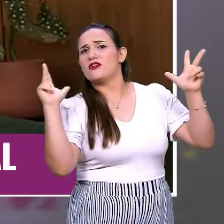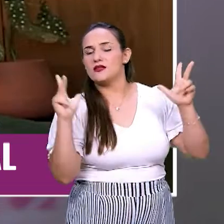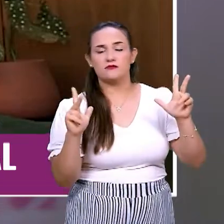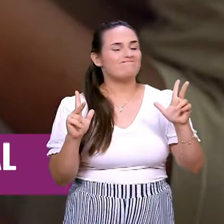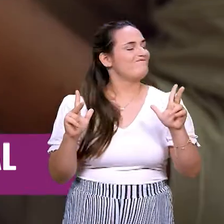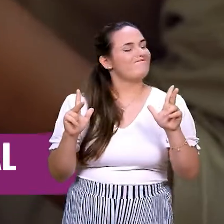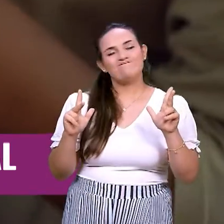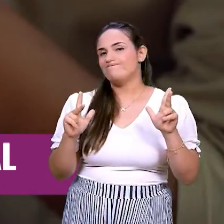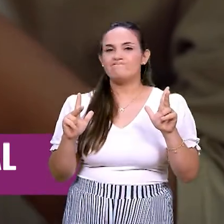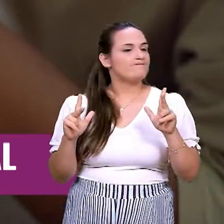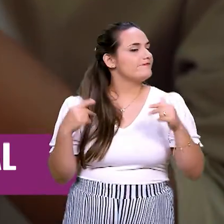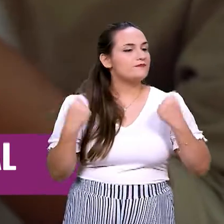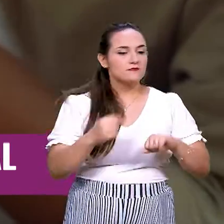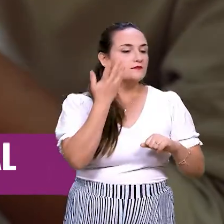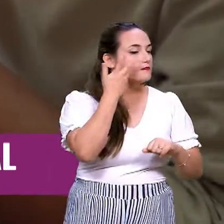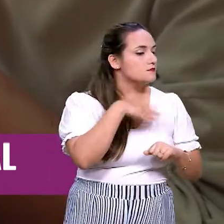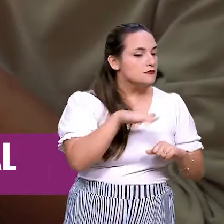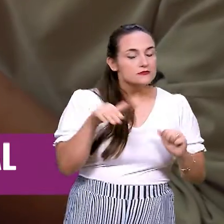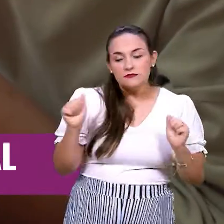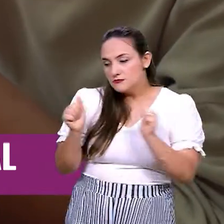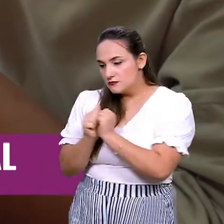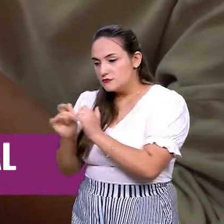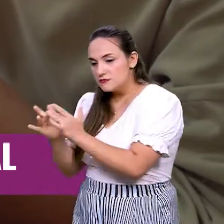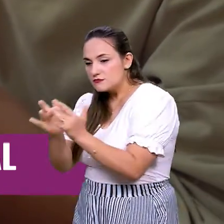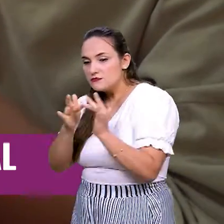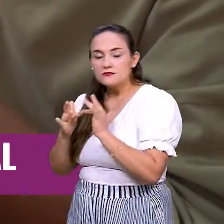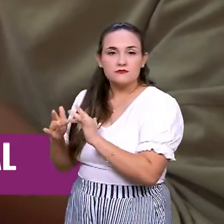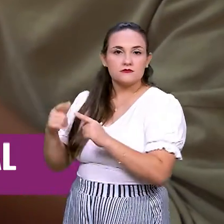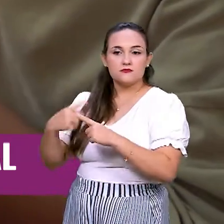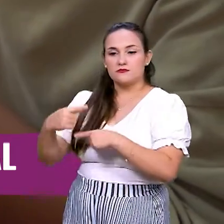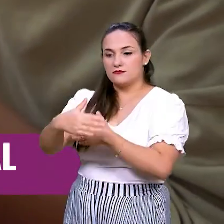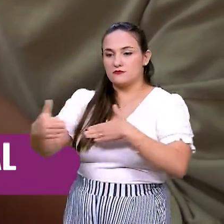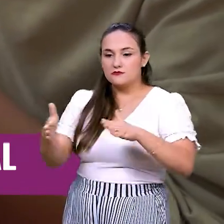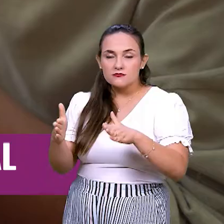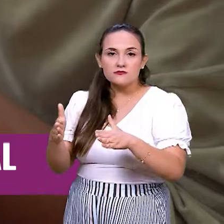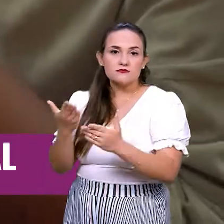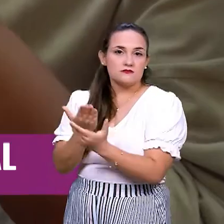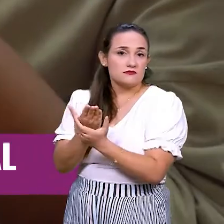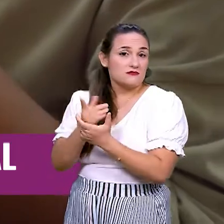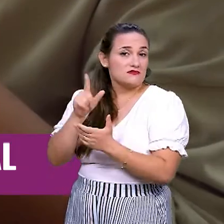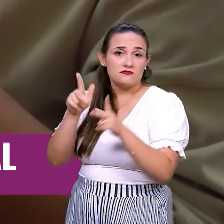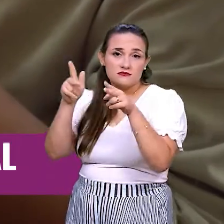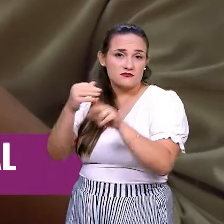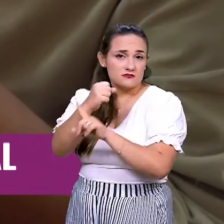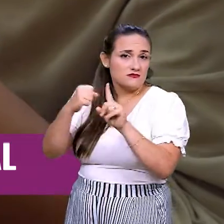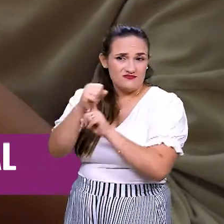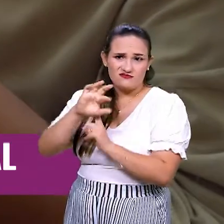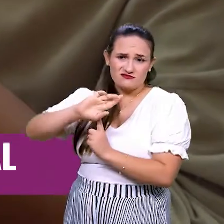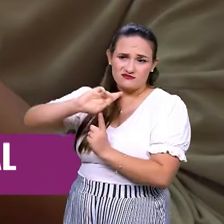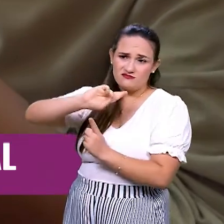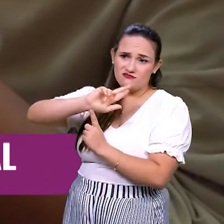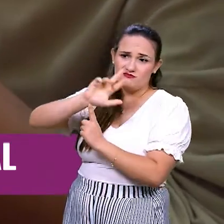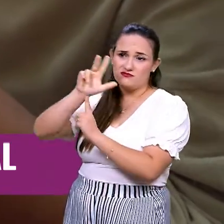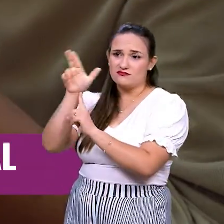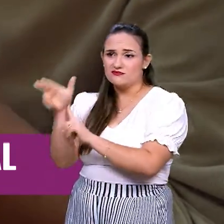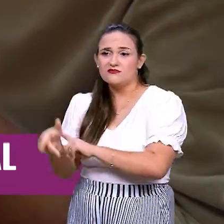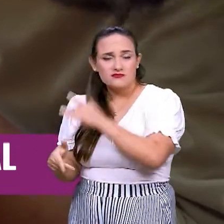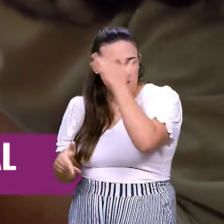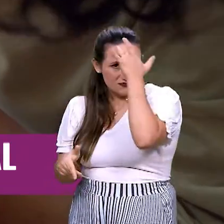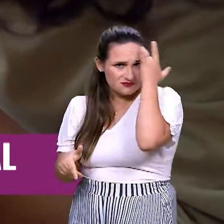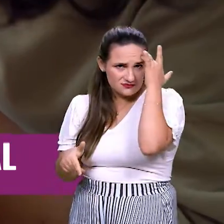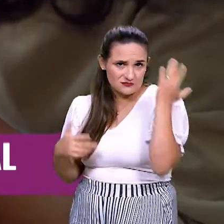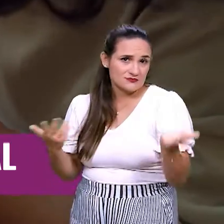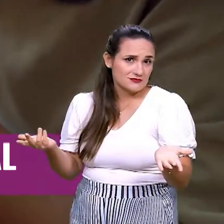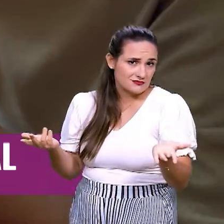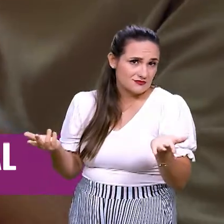muito importante essas crianças estarem juntas, porque a sala de aula representa a nossa sociedade. Então, a nossa sociedade ela é feita de pessoas diversas. Então,